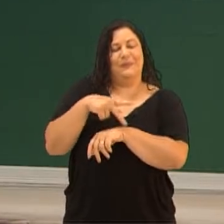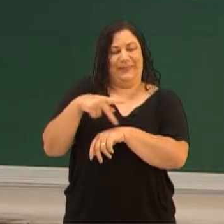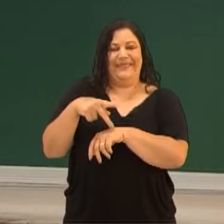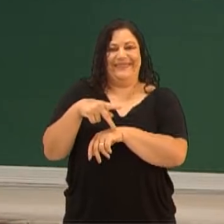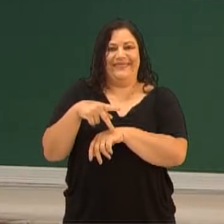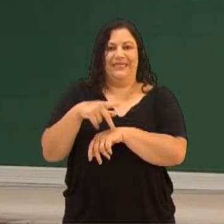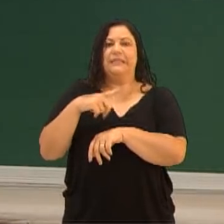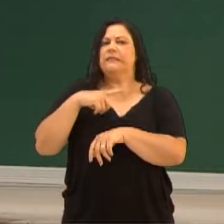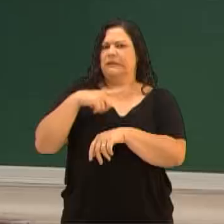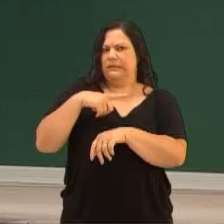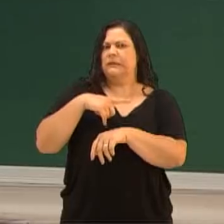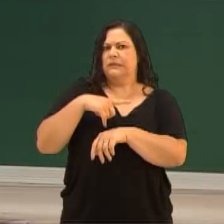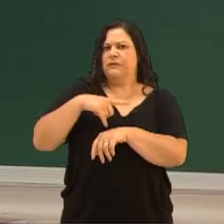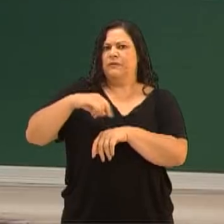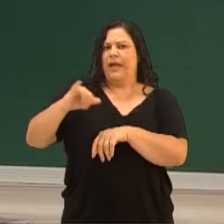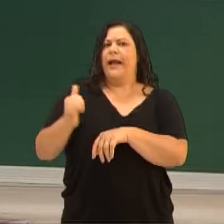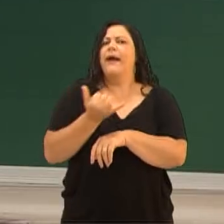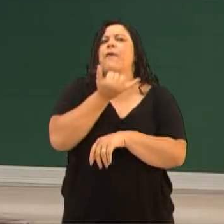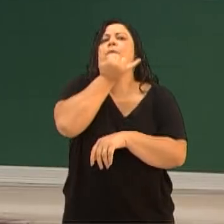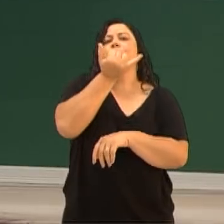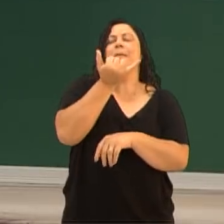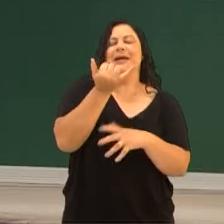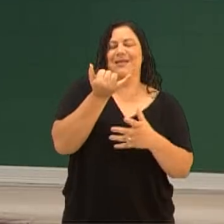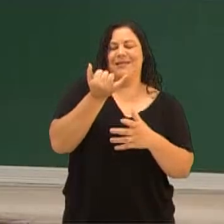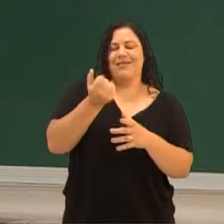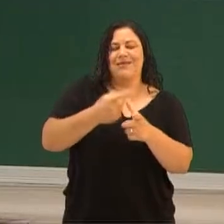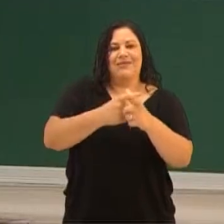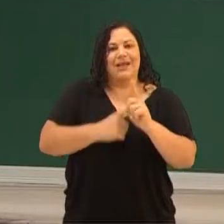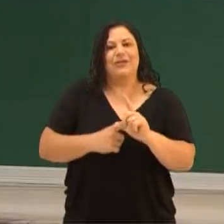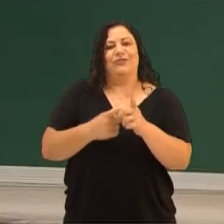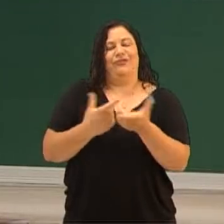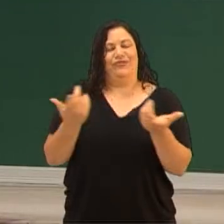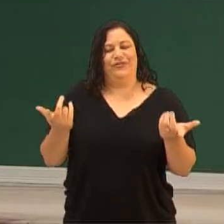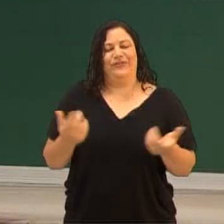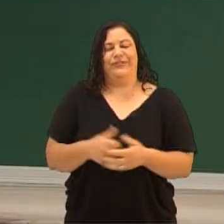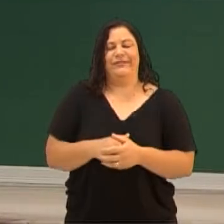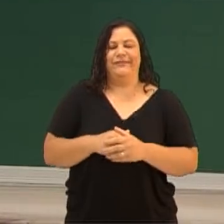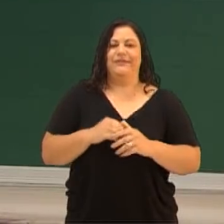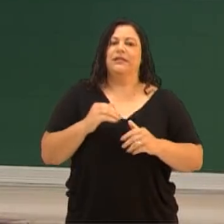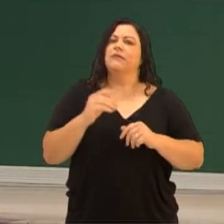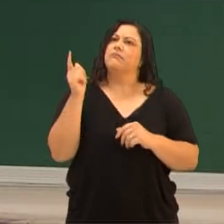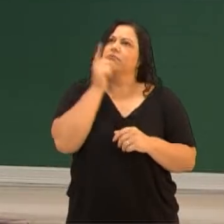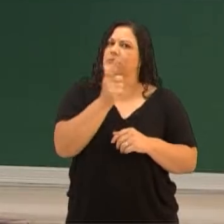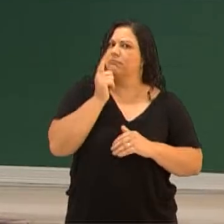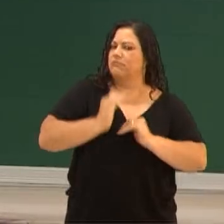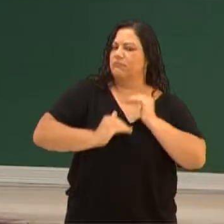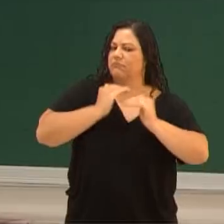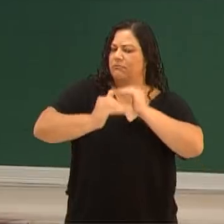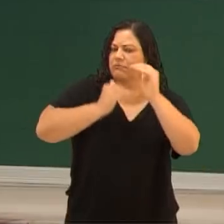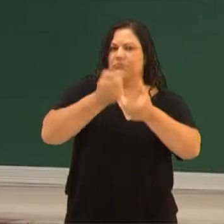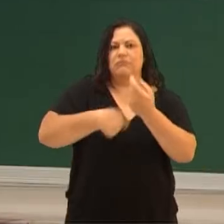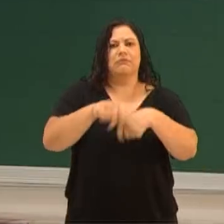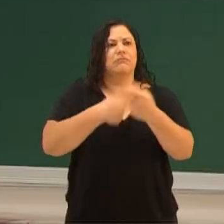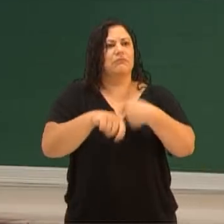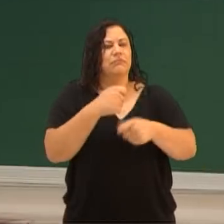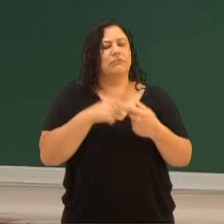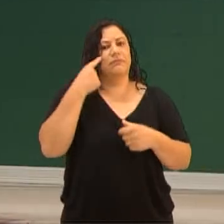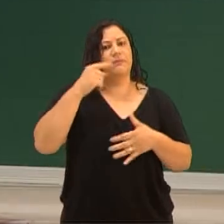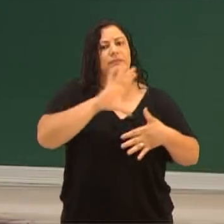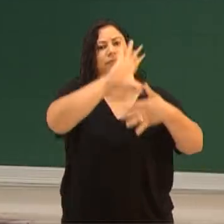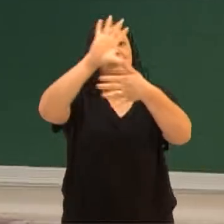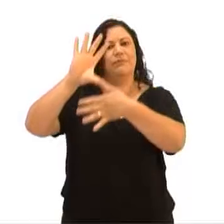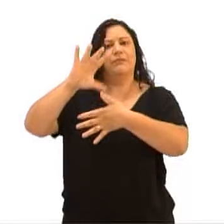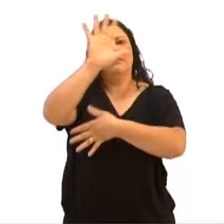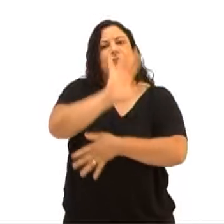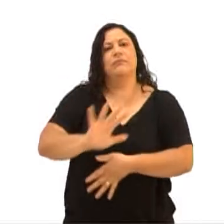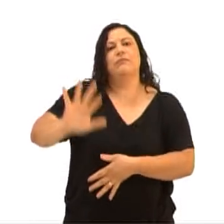dívidas. Então, também contribuiu para esse desenvolvimento agora da economia. Aqui um mapa também bem legal para a gente ver,